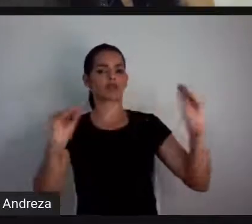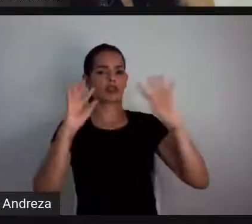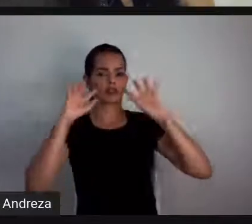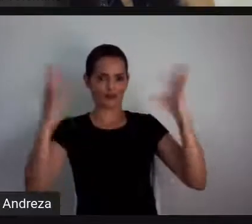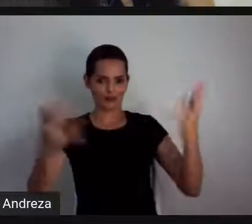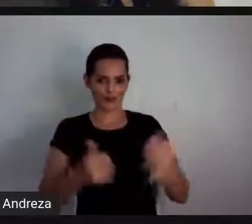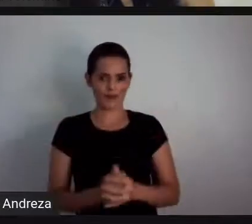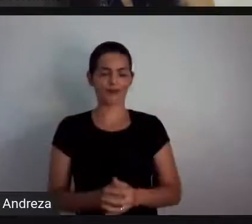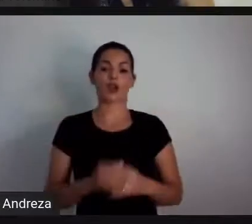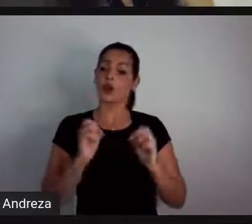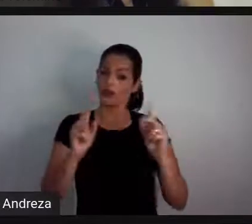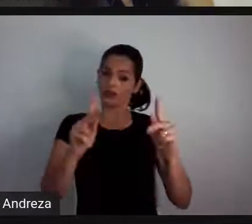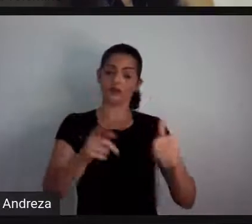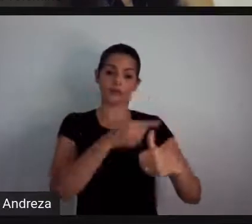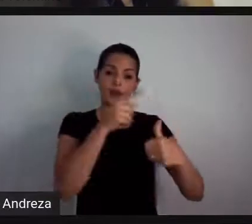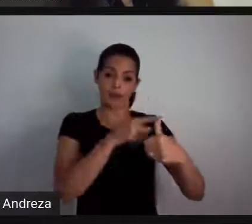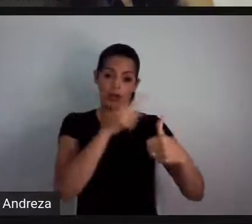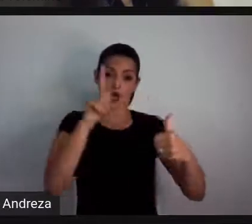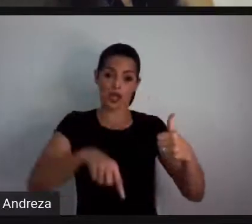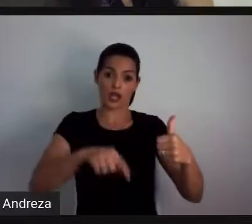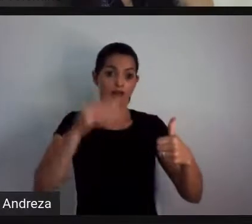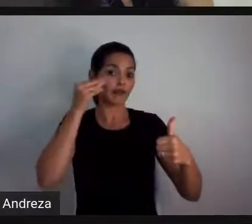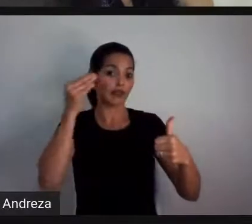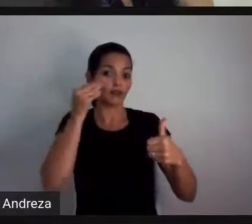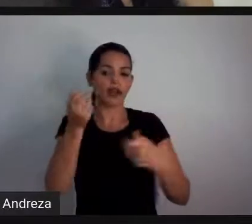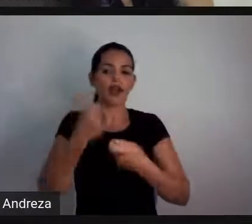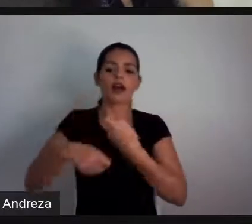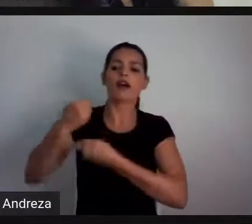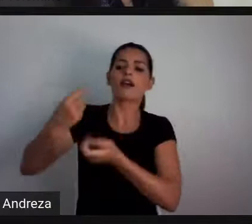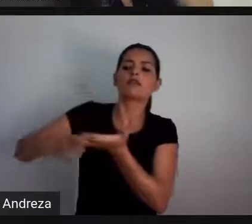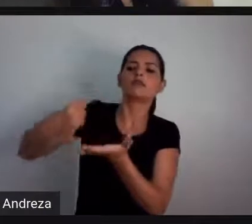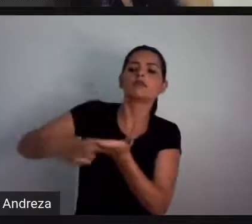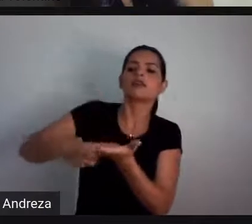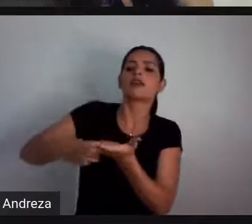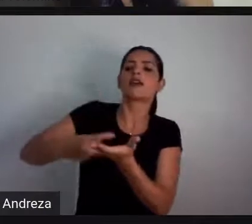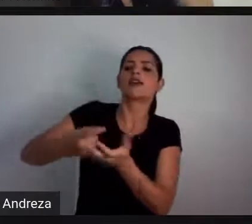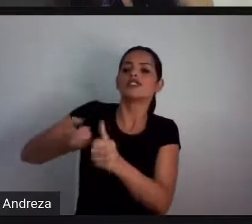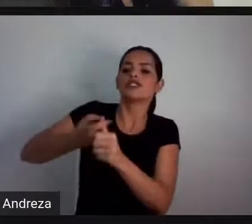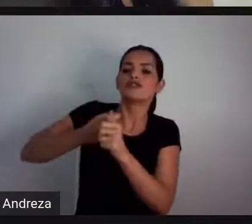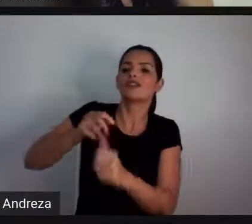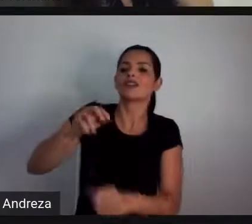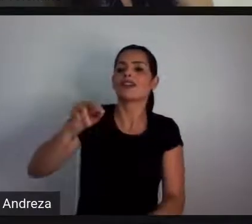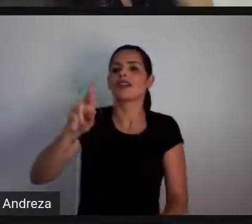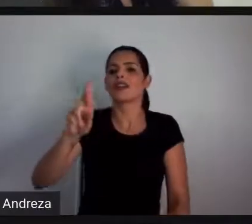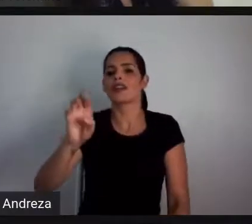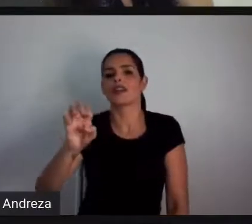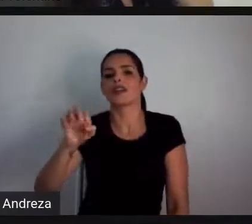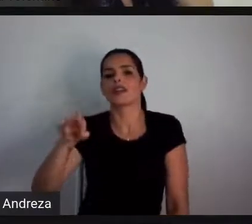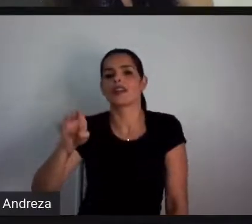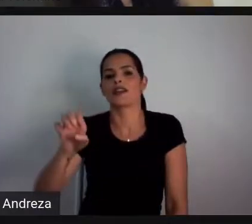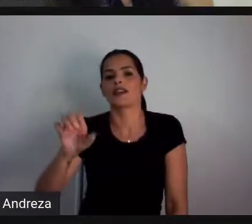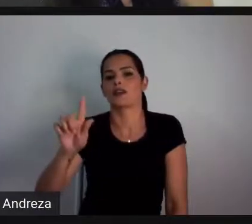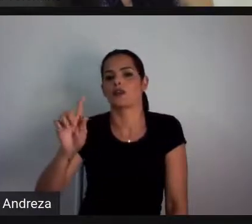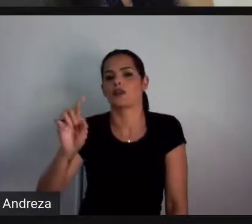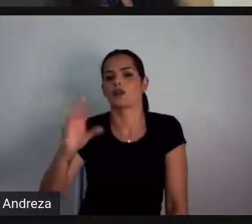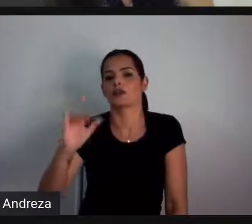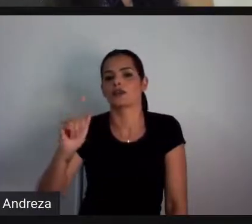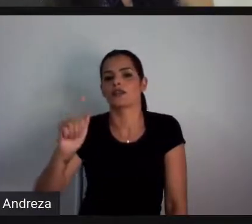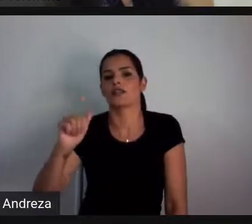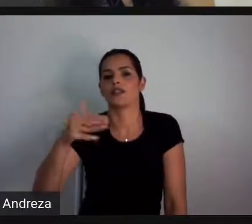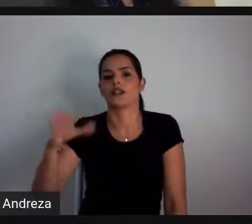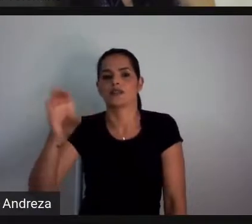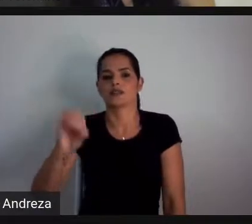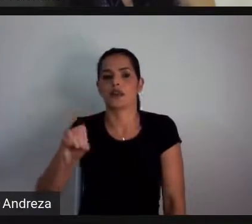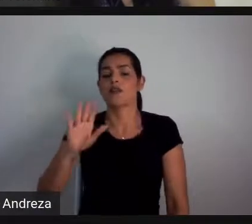quanto é que eu estou devendo. Primeiro passo, tentar renegociação, né? Procurar esses credores, né? E abrir o jogo. Olha, eu me coloquei